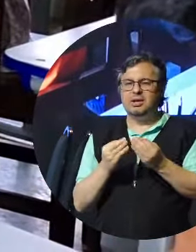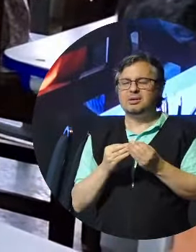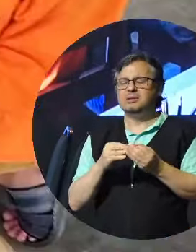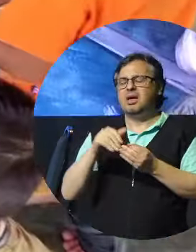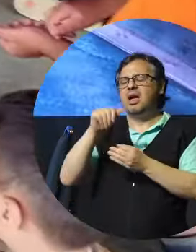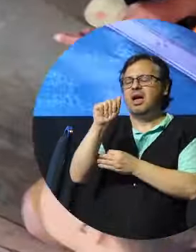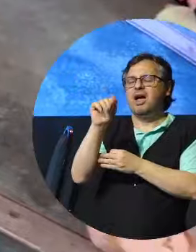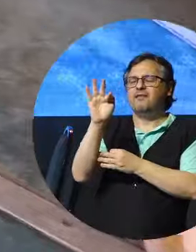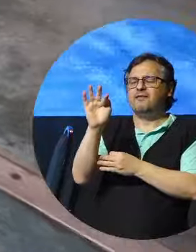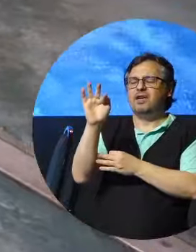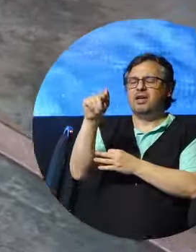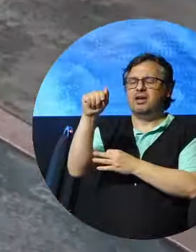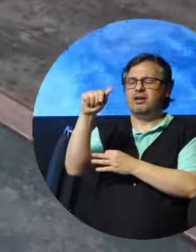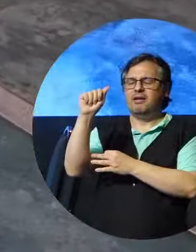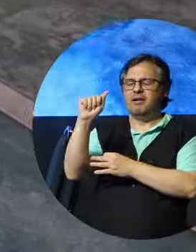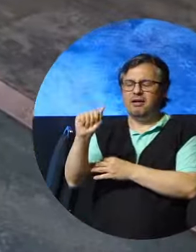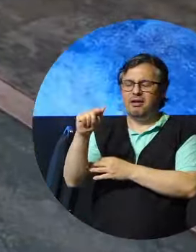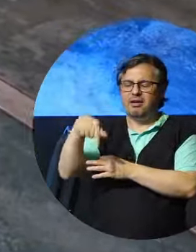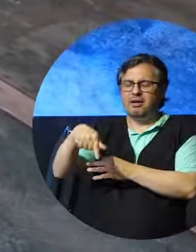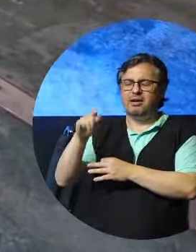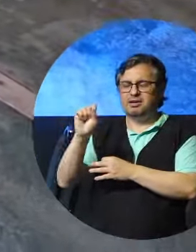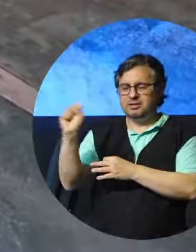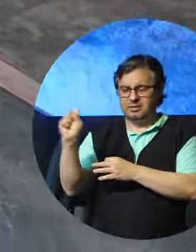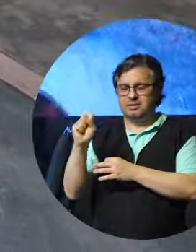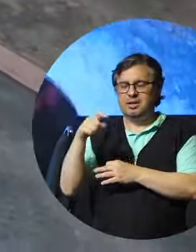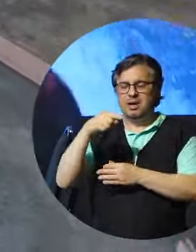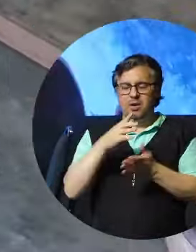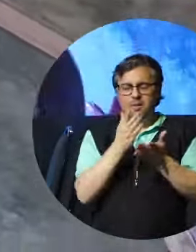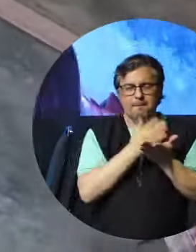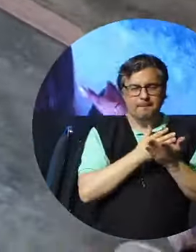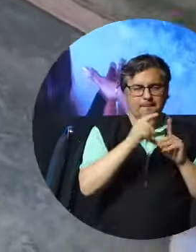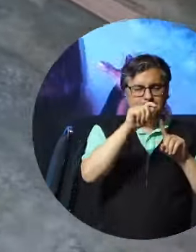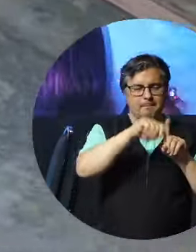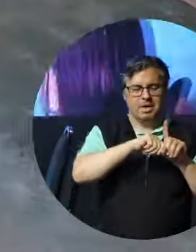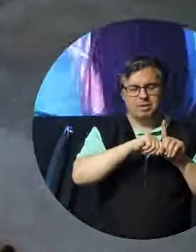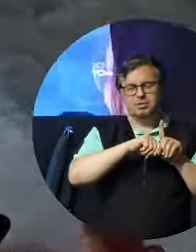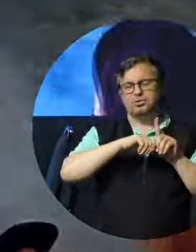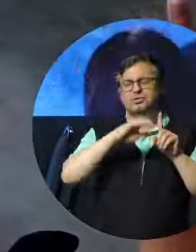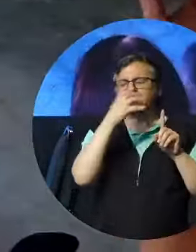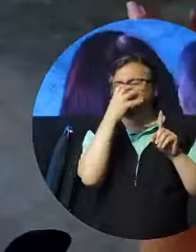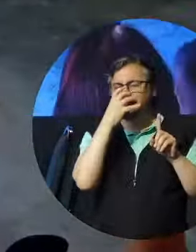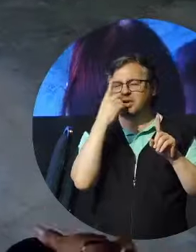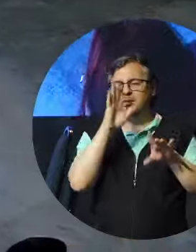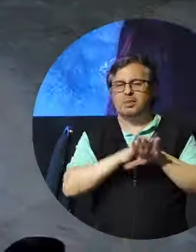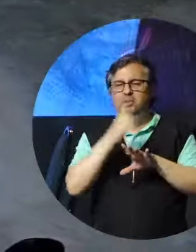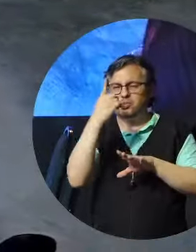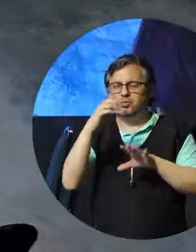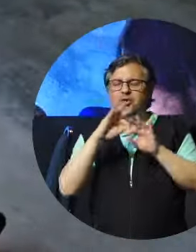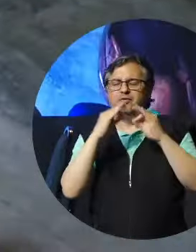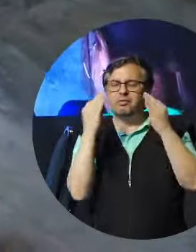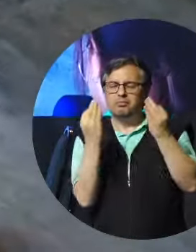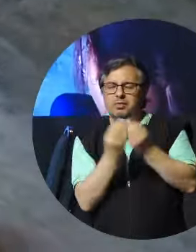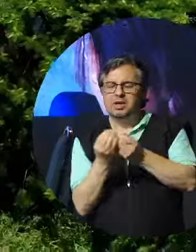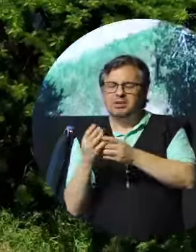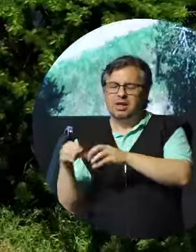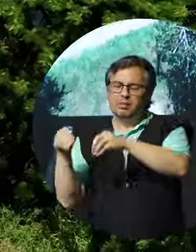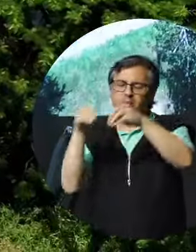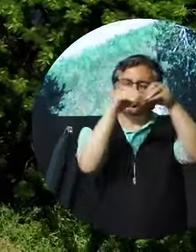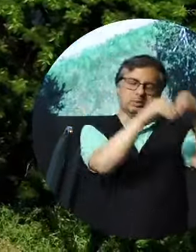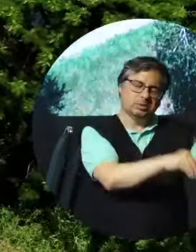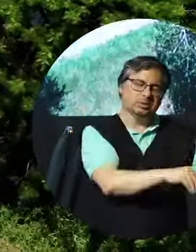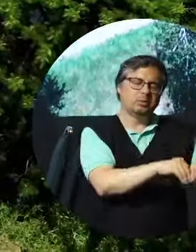O nosso carinho. Agora em fevereiro, mais uma família está indo lá para o Rio de Janeiro,